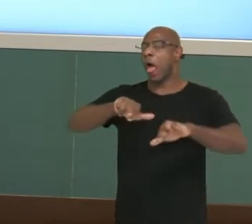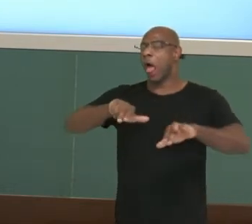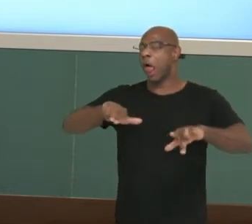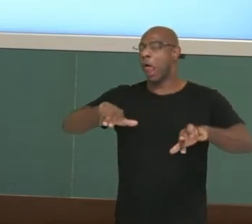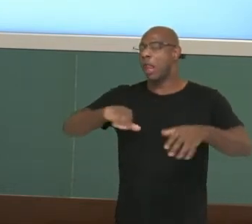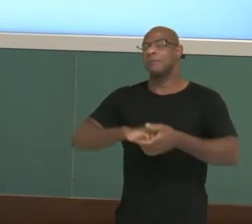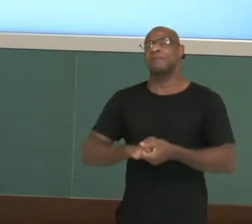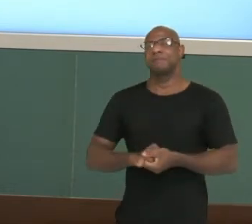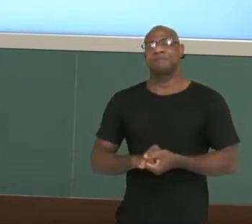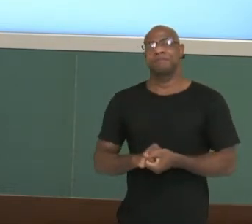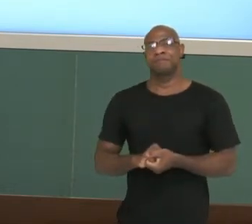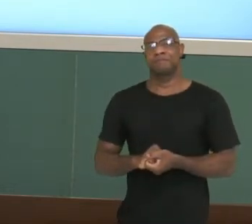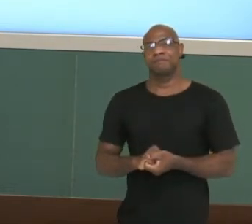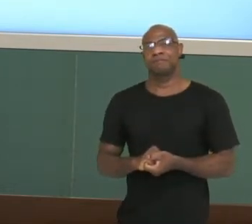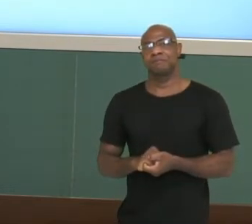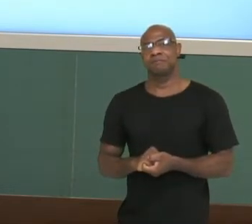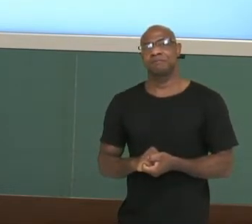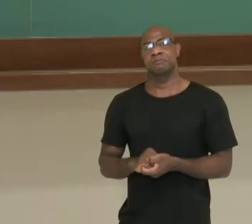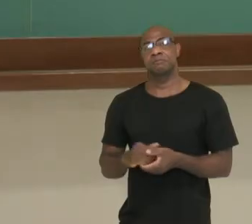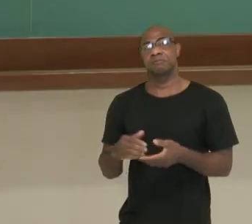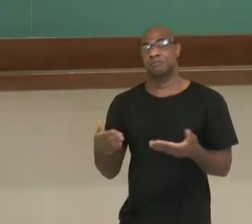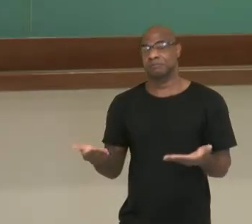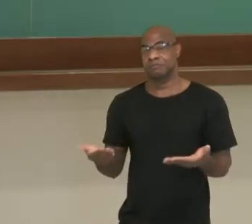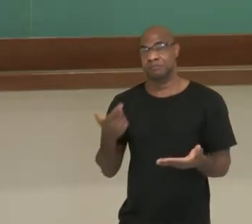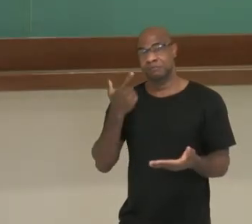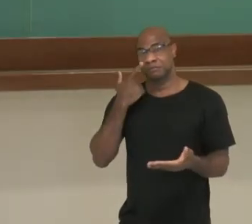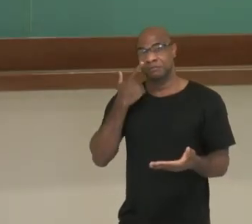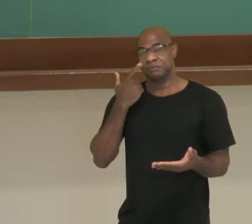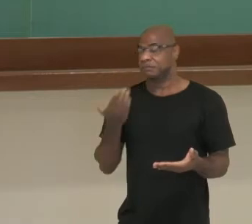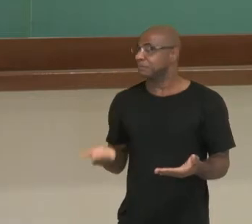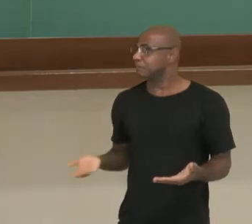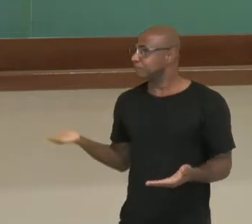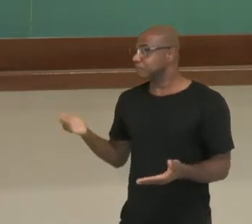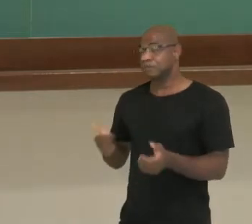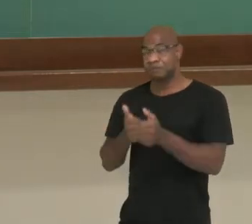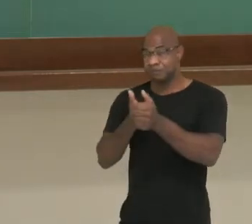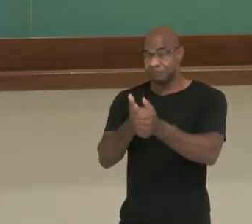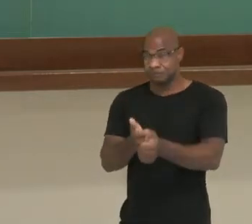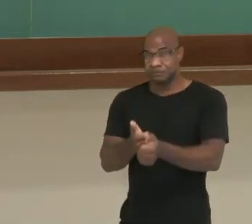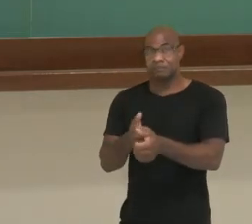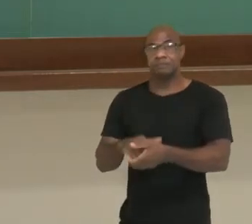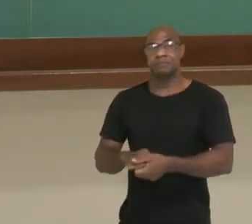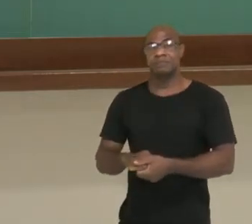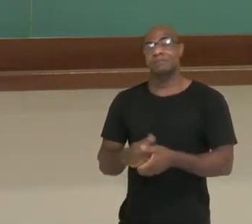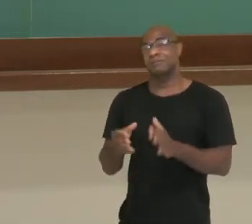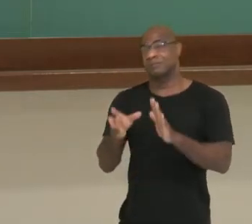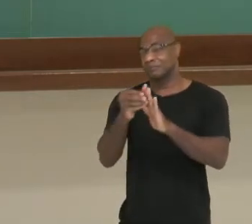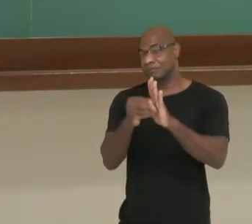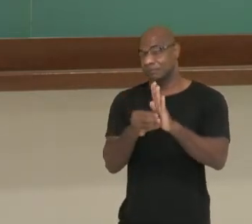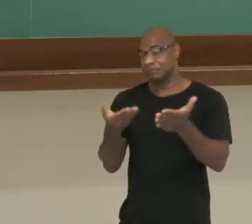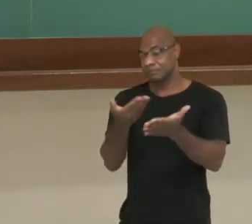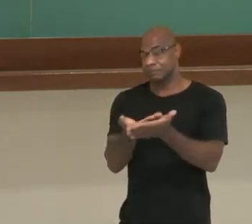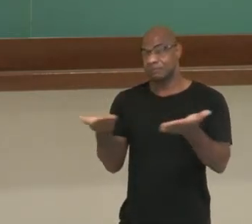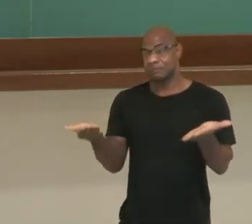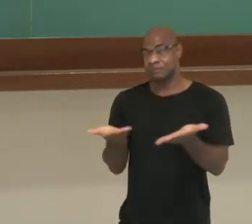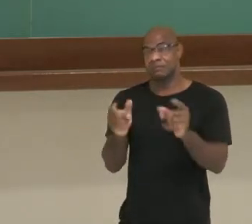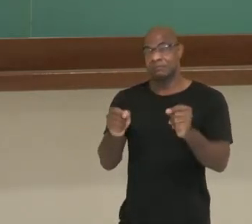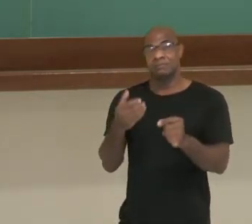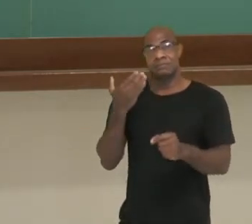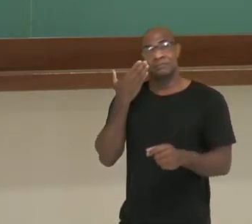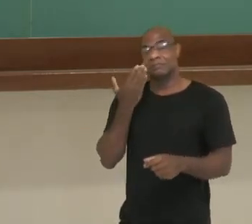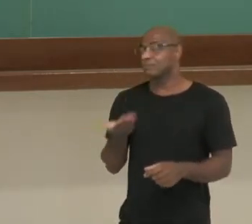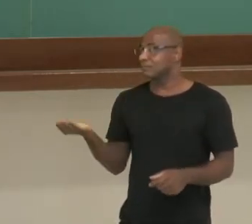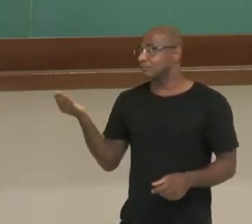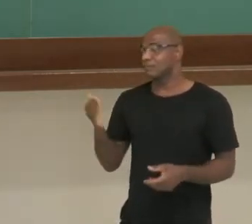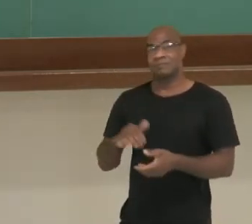são provenientes do petróleo. Agora que a gente segue aqui com os nossos conteúdos da nossa aula de hoje, quero que você dê uma olhada